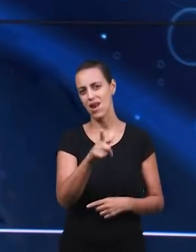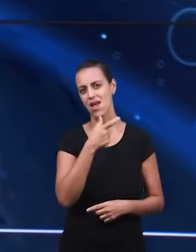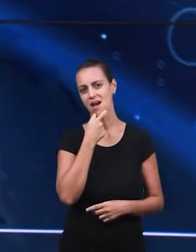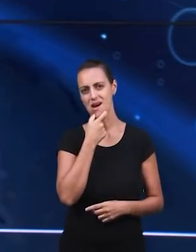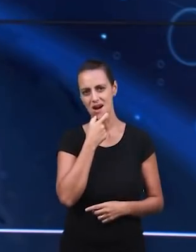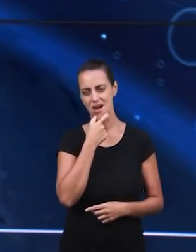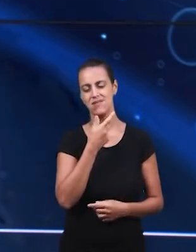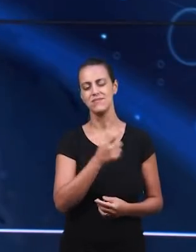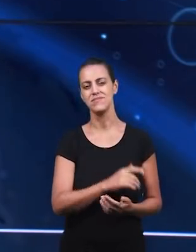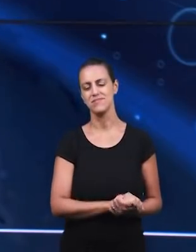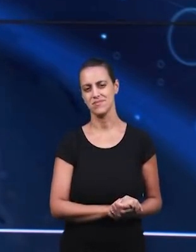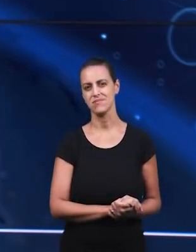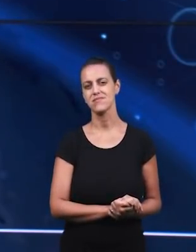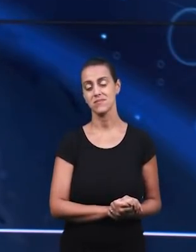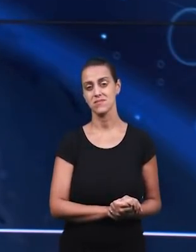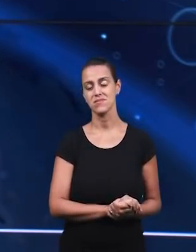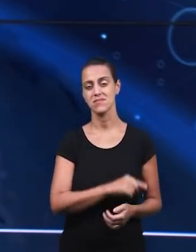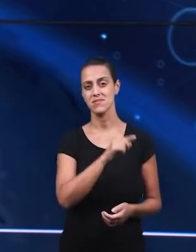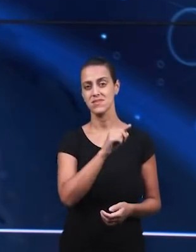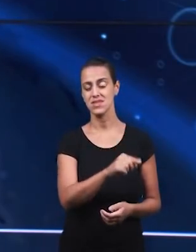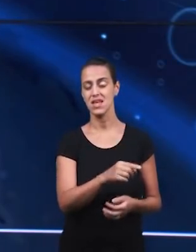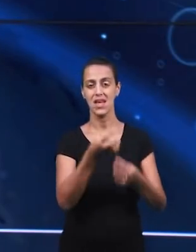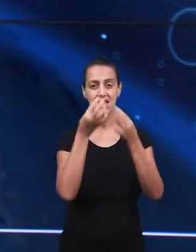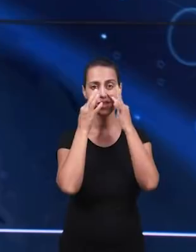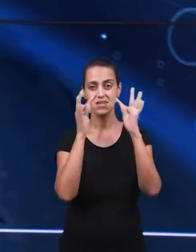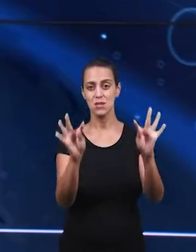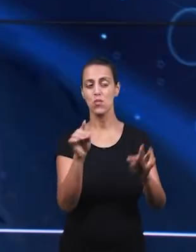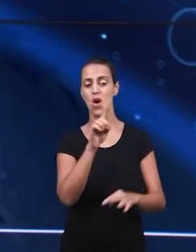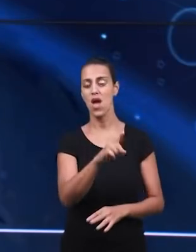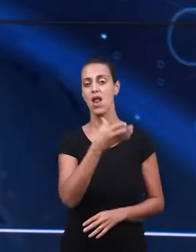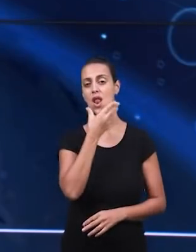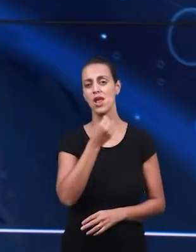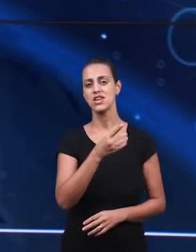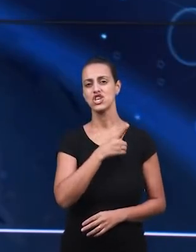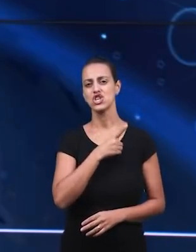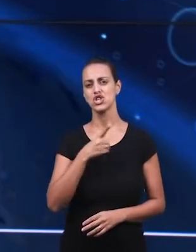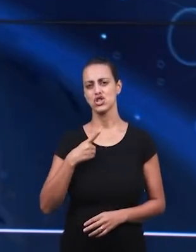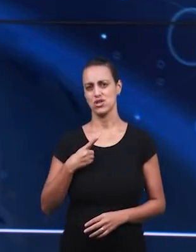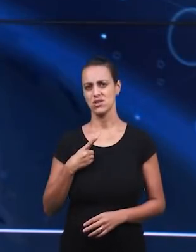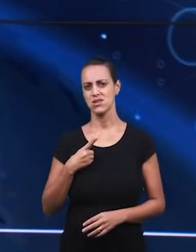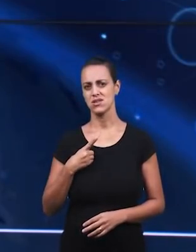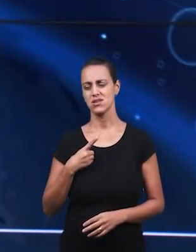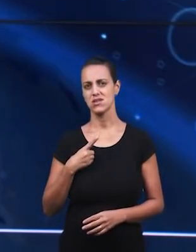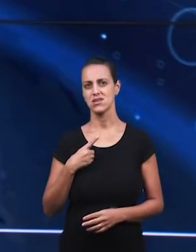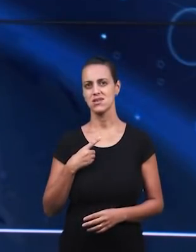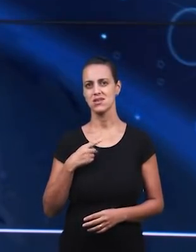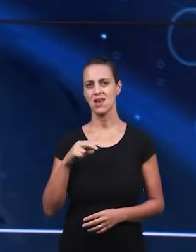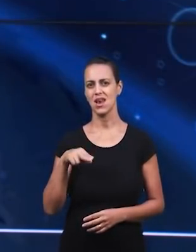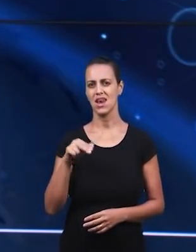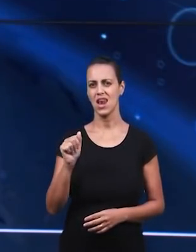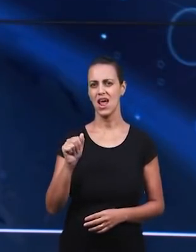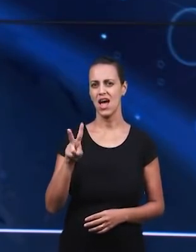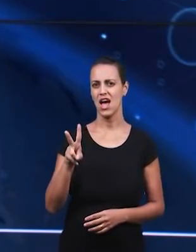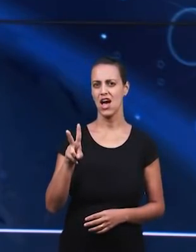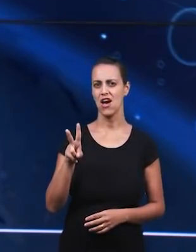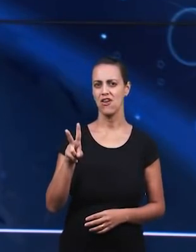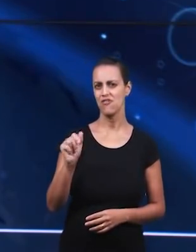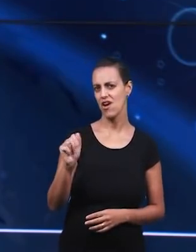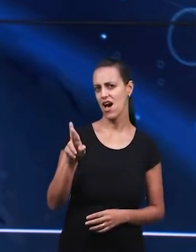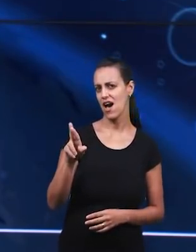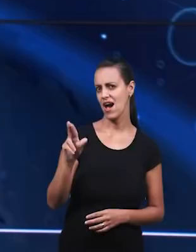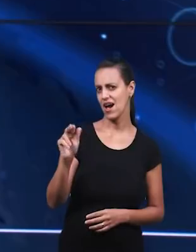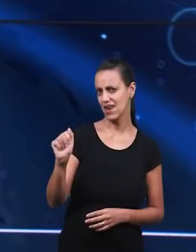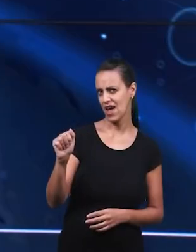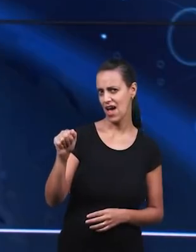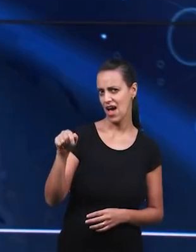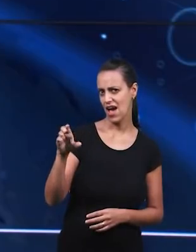o testemunho que nós vamos receber é o testemunho do nosso irmão diácono, o irmão Navaratne. O